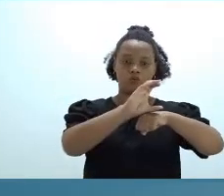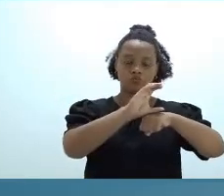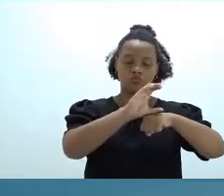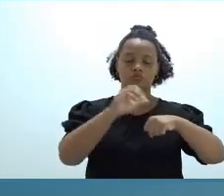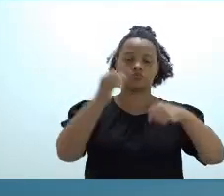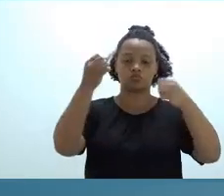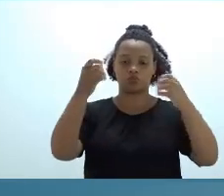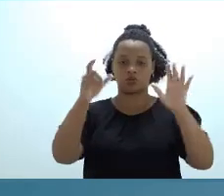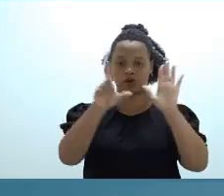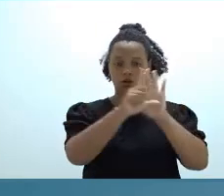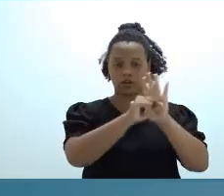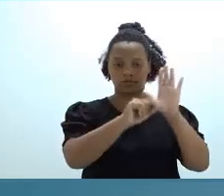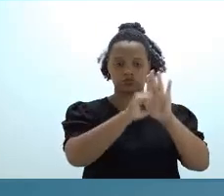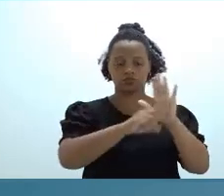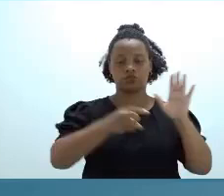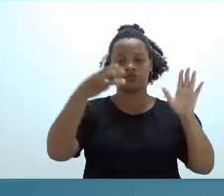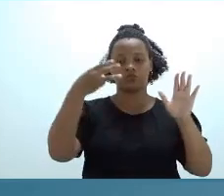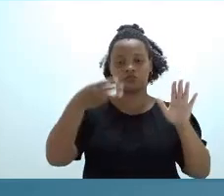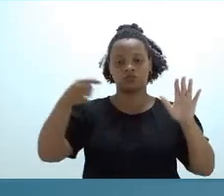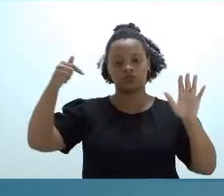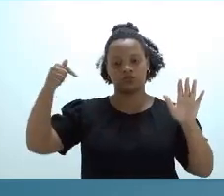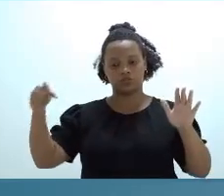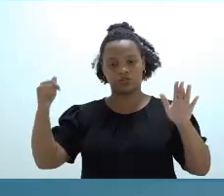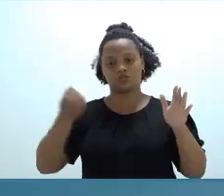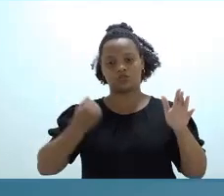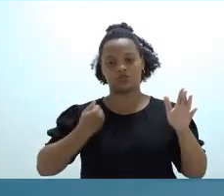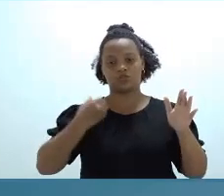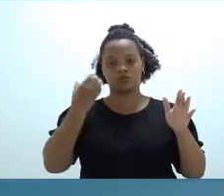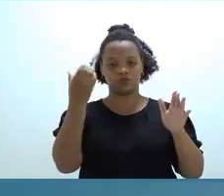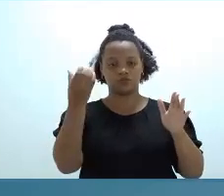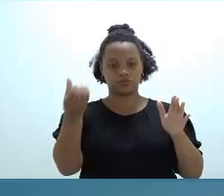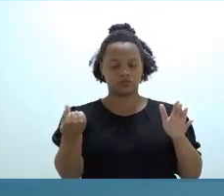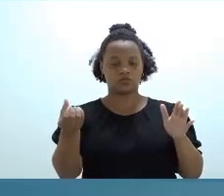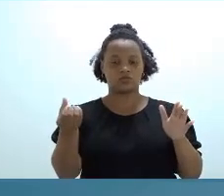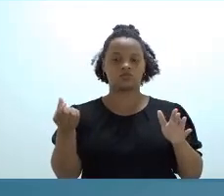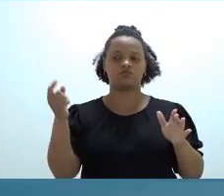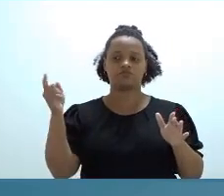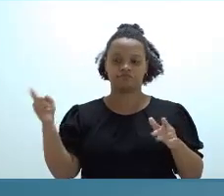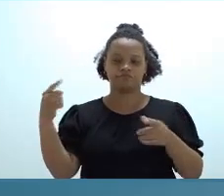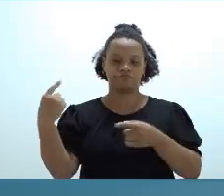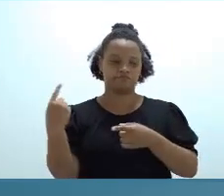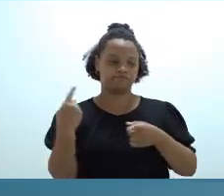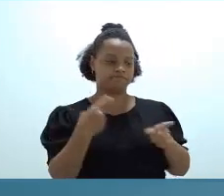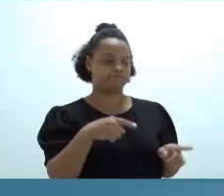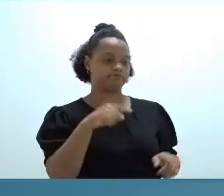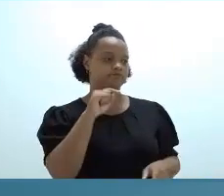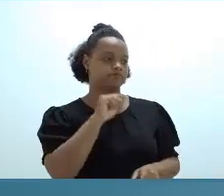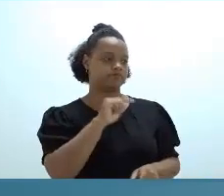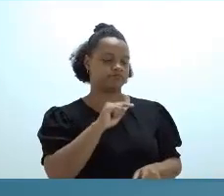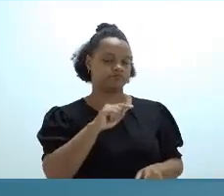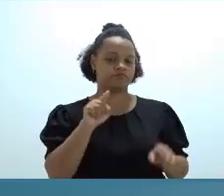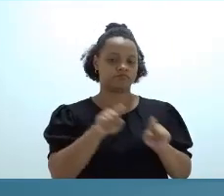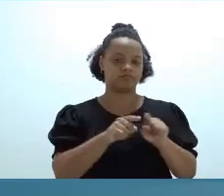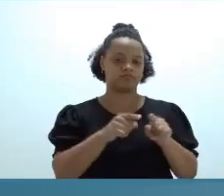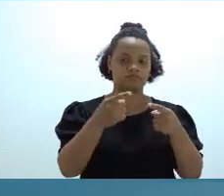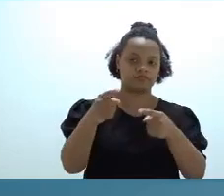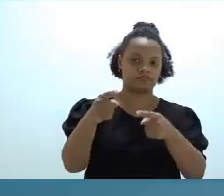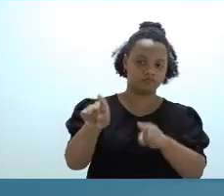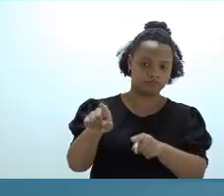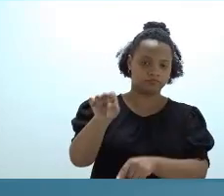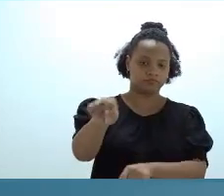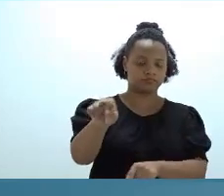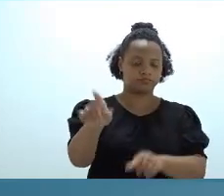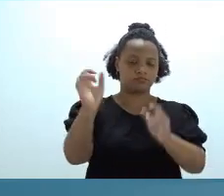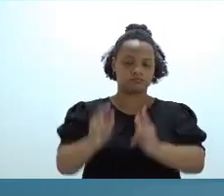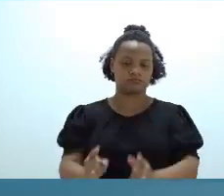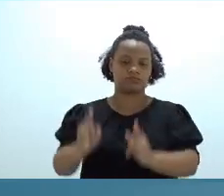6º, por ter causado danos aos segurados. A propósito, estabelecendo o limite objetivo